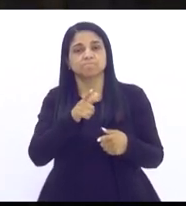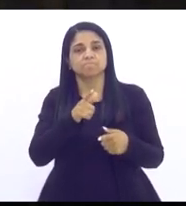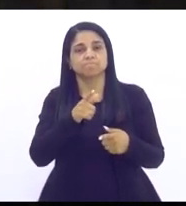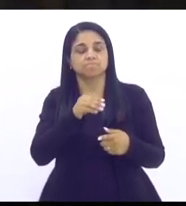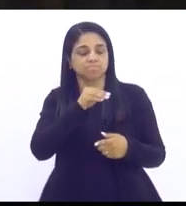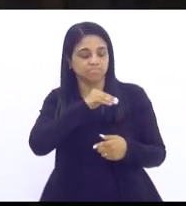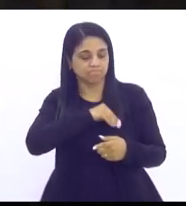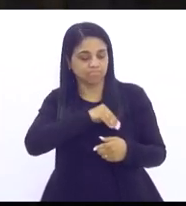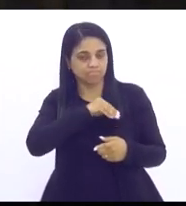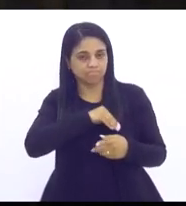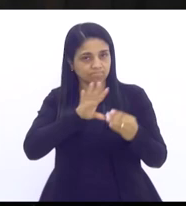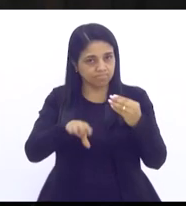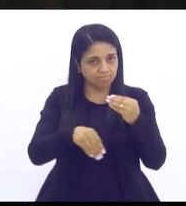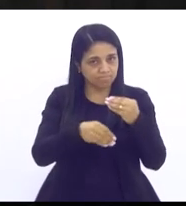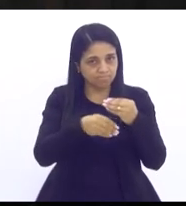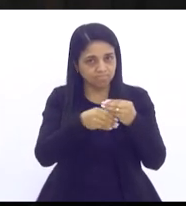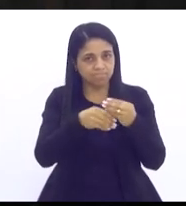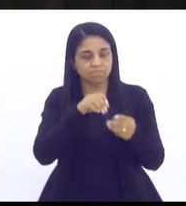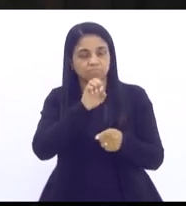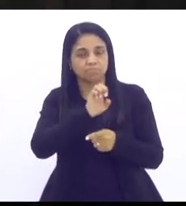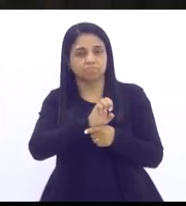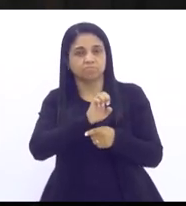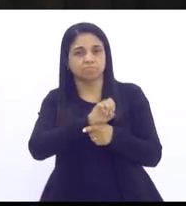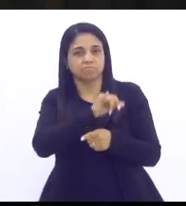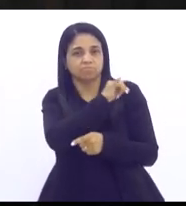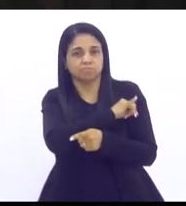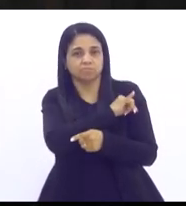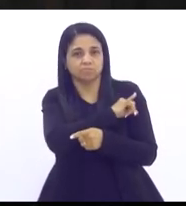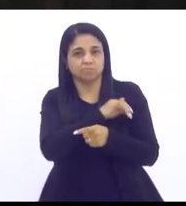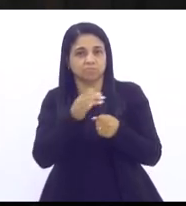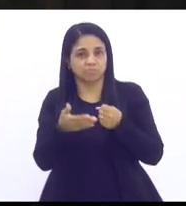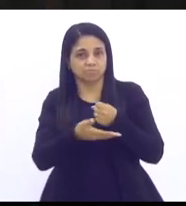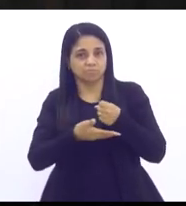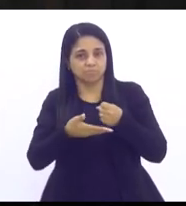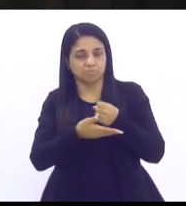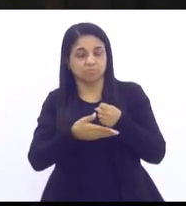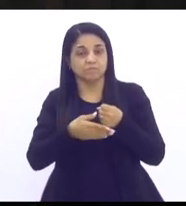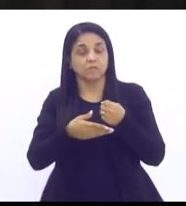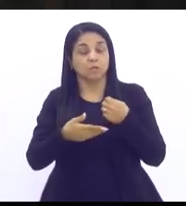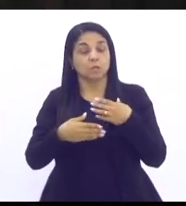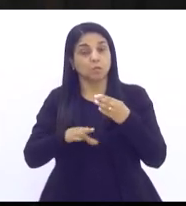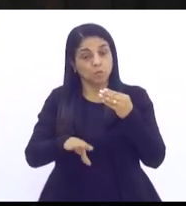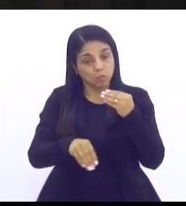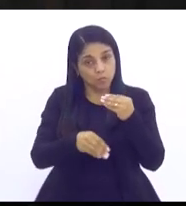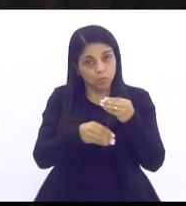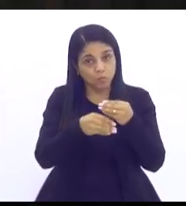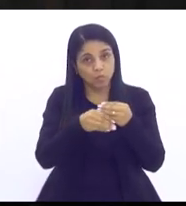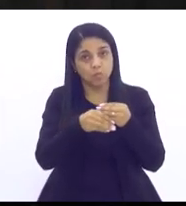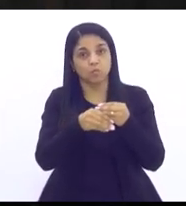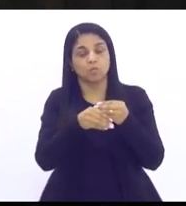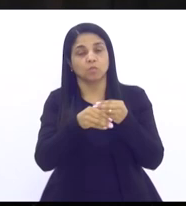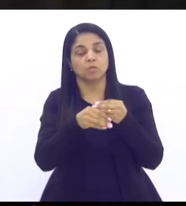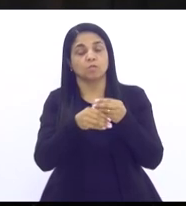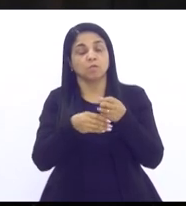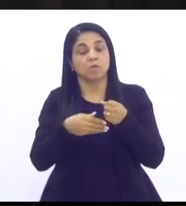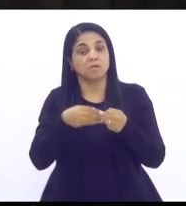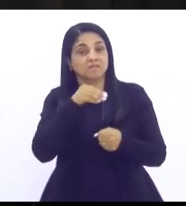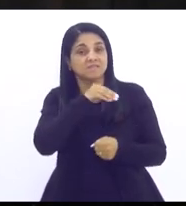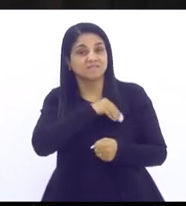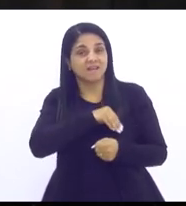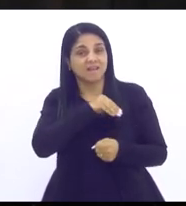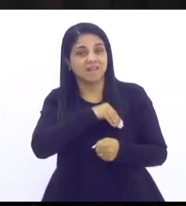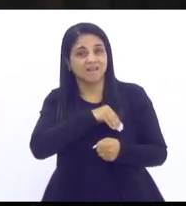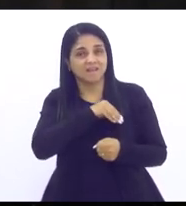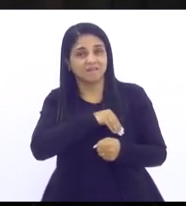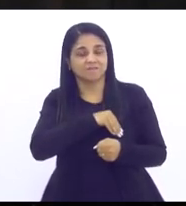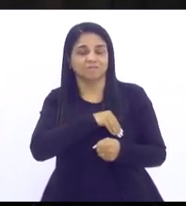salário mínimo aqui do Estado do Rio de Janeiro, implementarmos o reajuste do piso regional